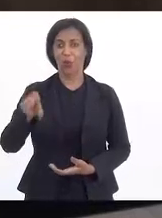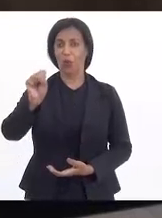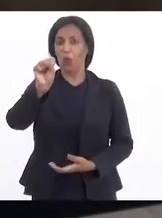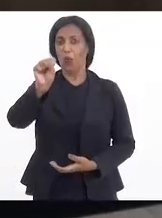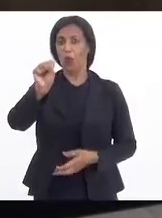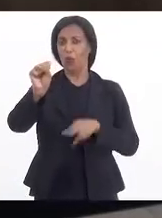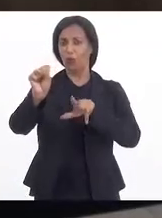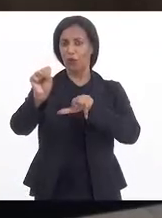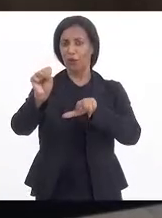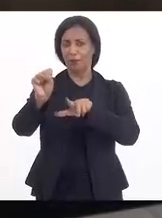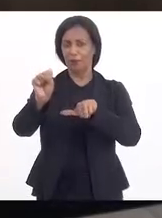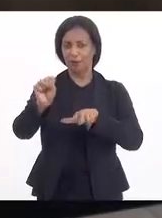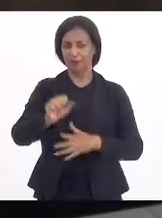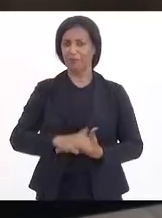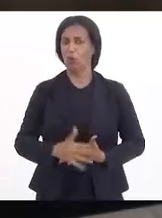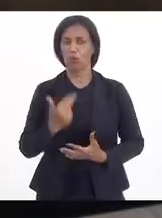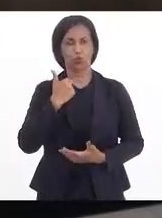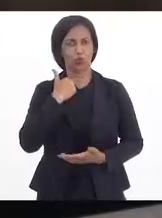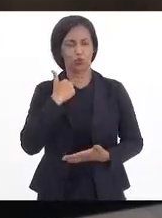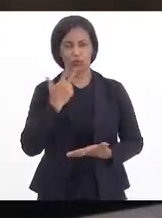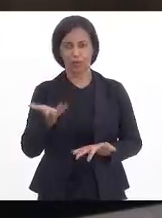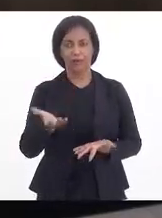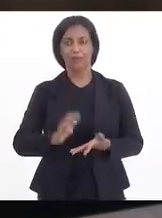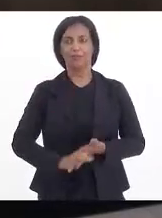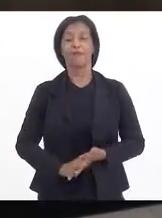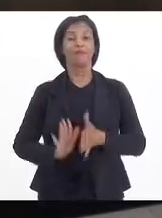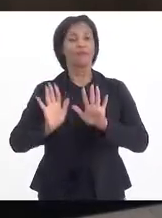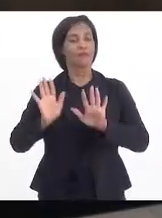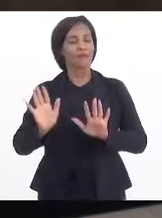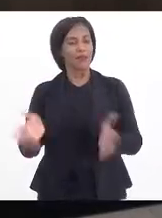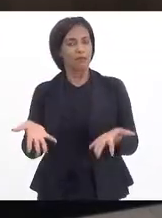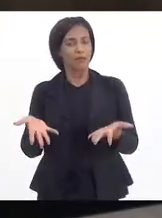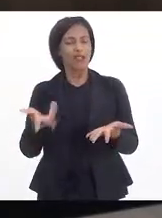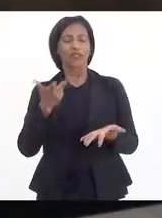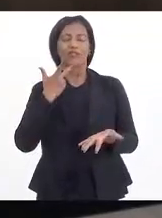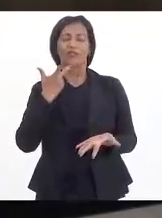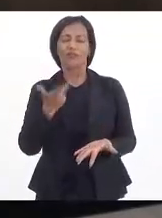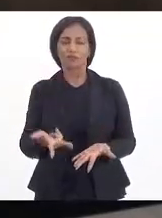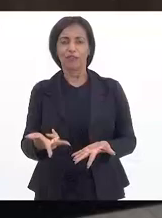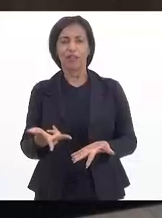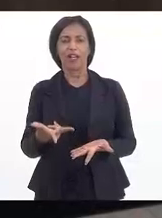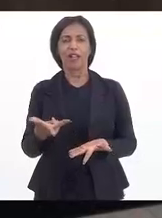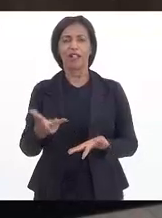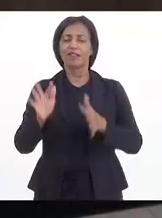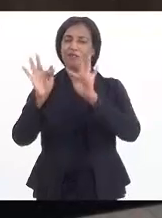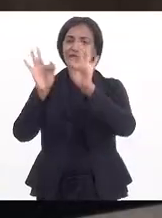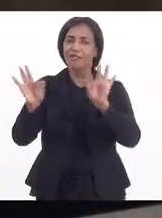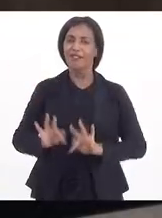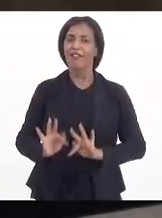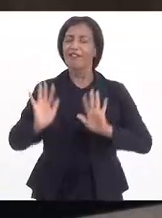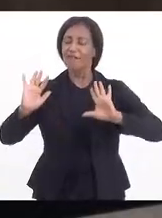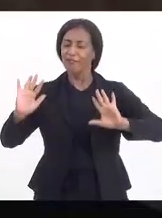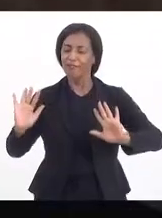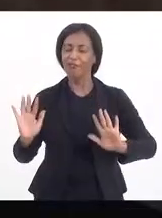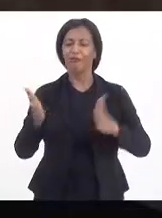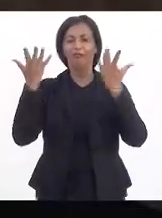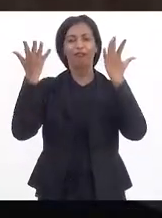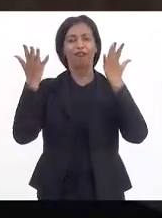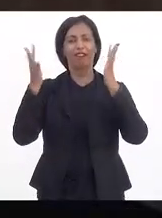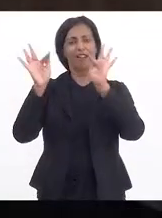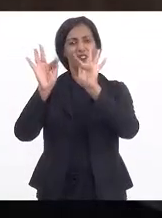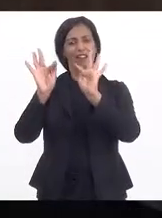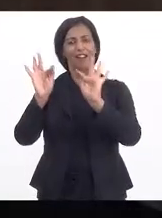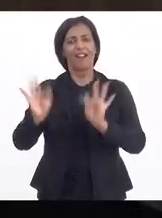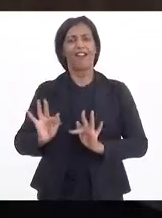oito irmão Deputado Aliomar Então não dá pra citar todos mas dizer que estamos muito feliz e a